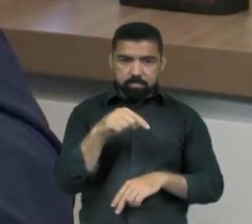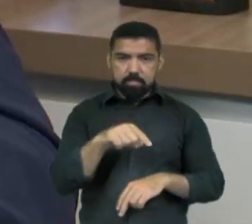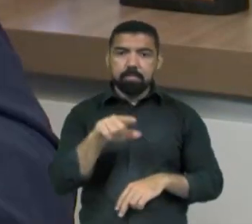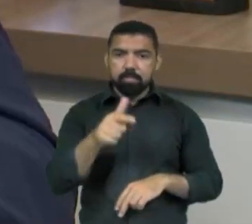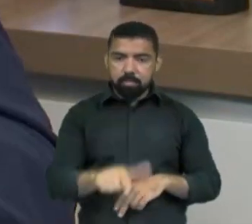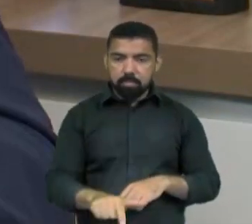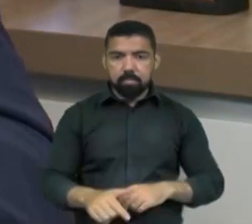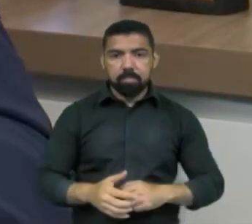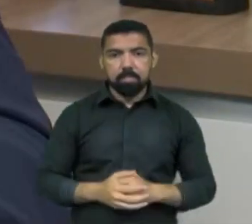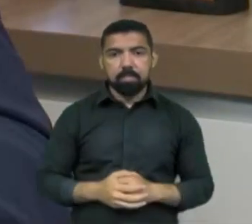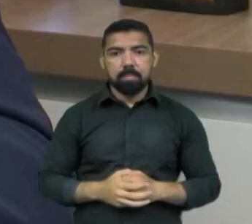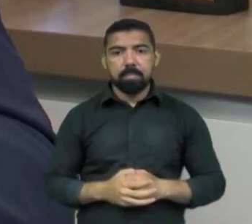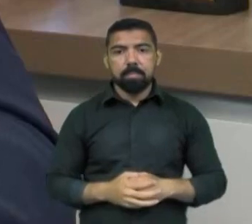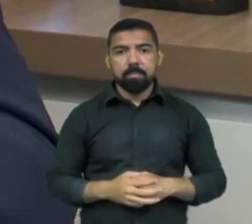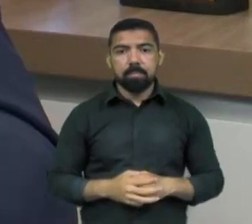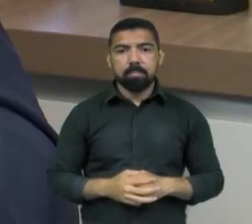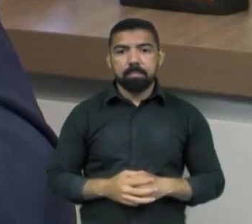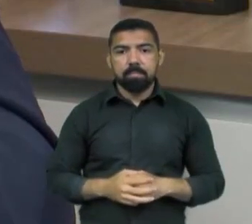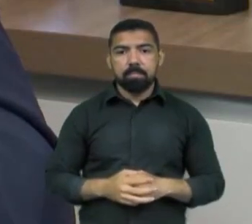para o regime fechado.